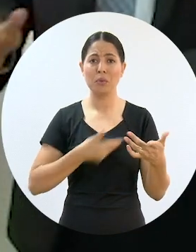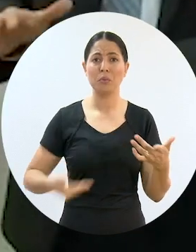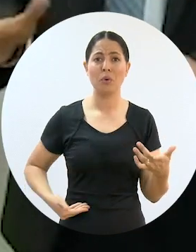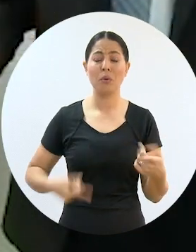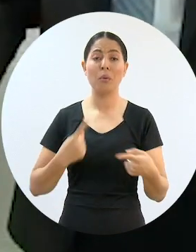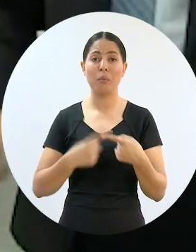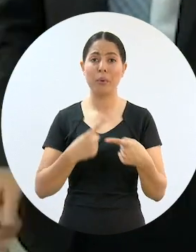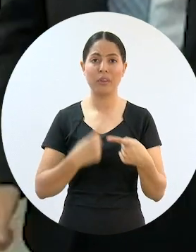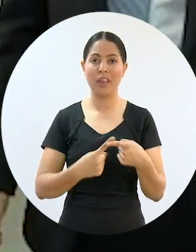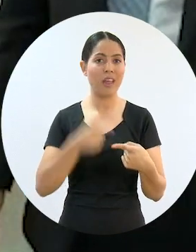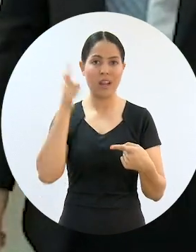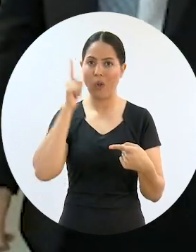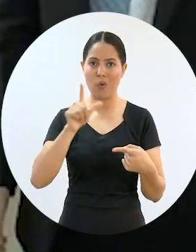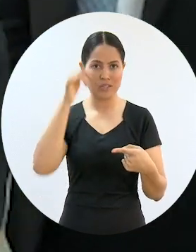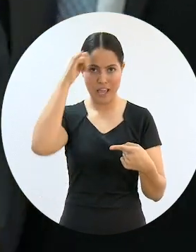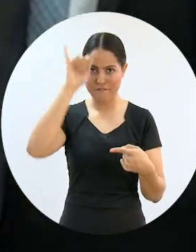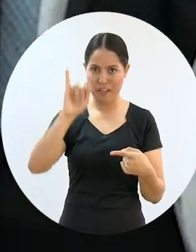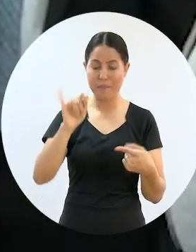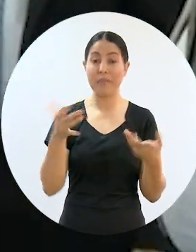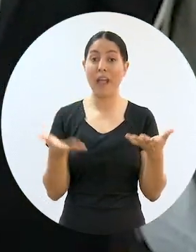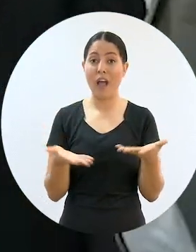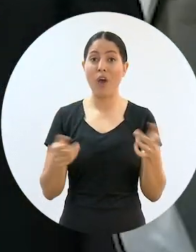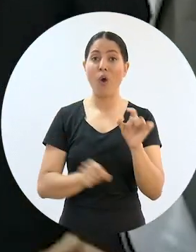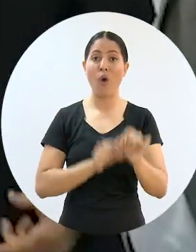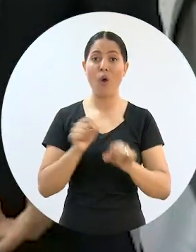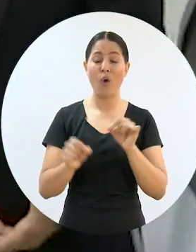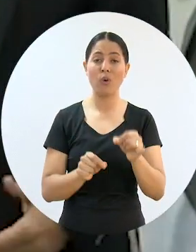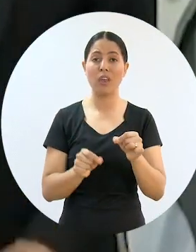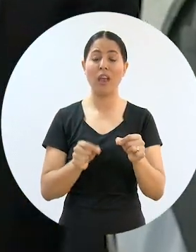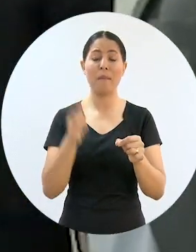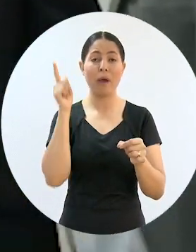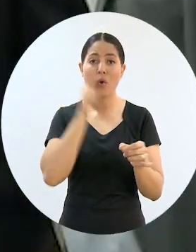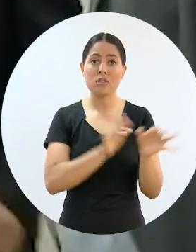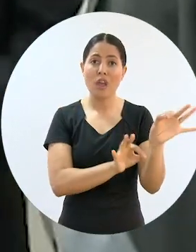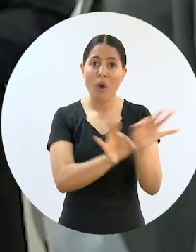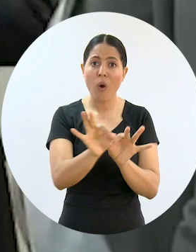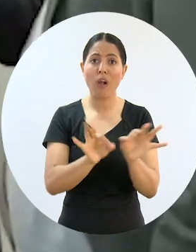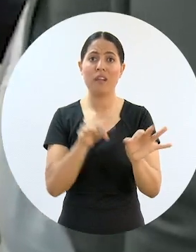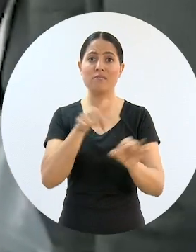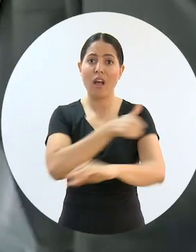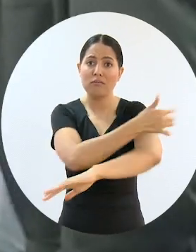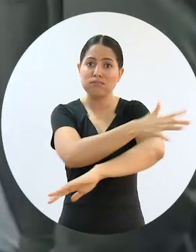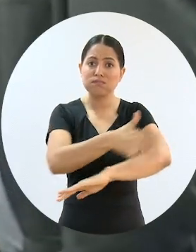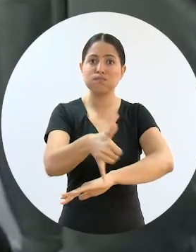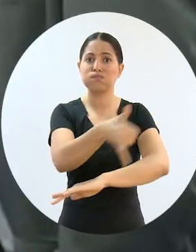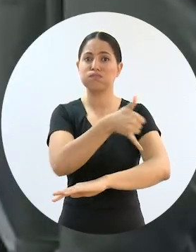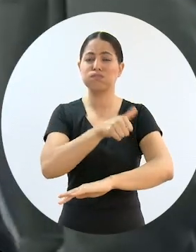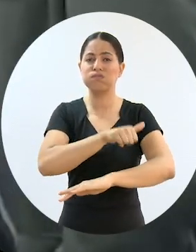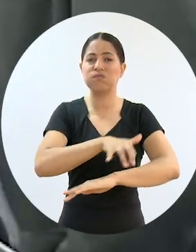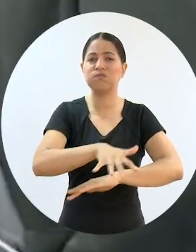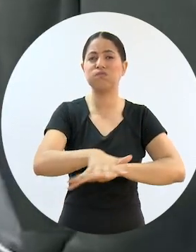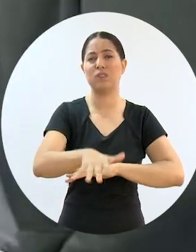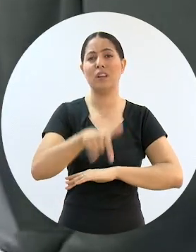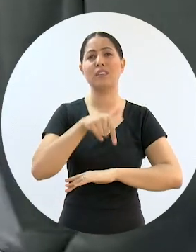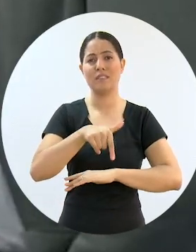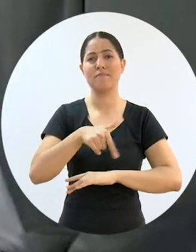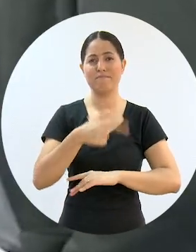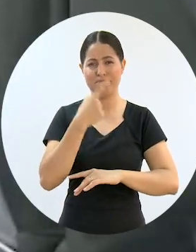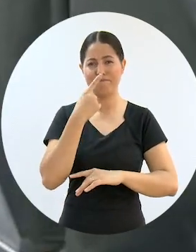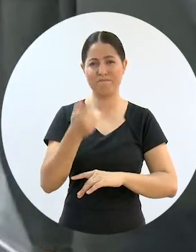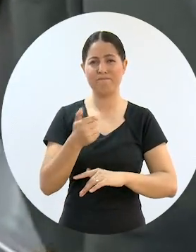quando primeiro não conseguiram prevenir e agora na fase de recuperação desse meio ambiente que